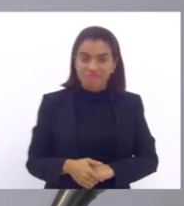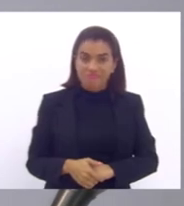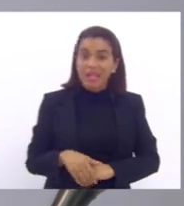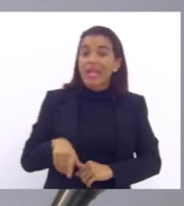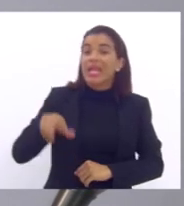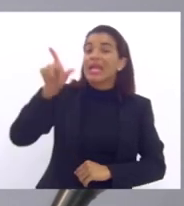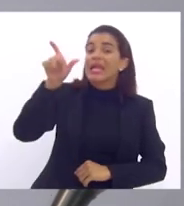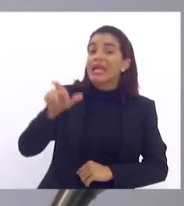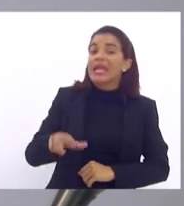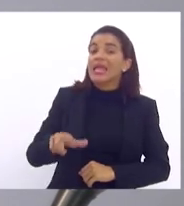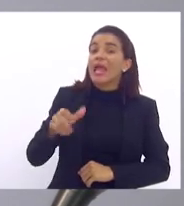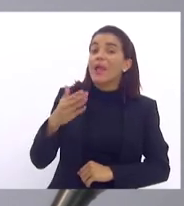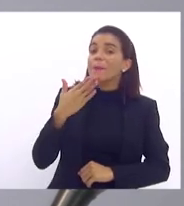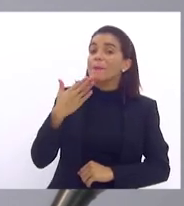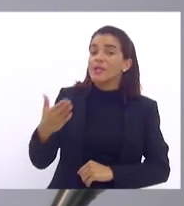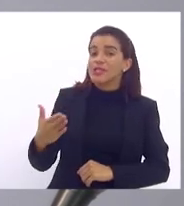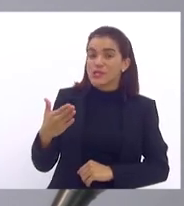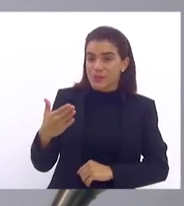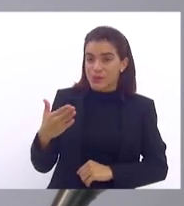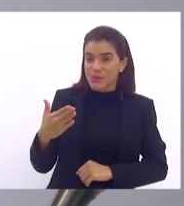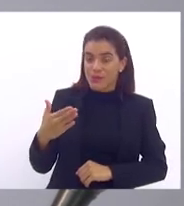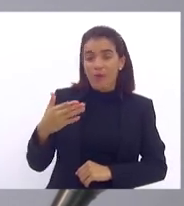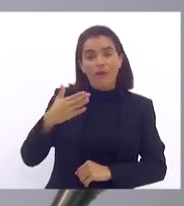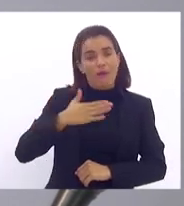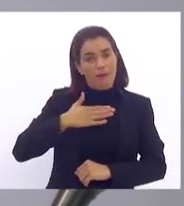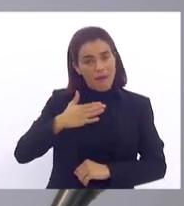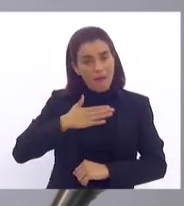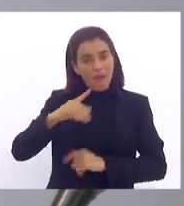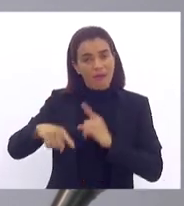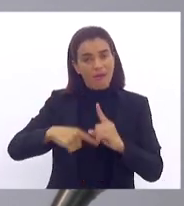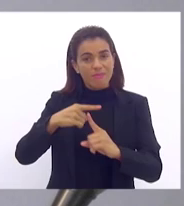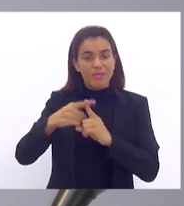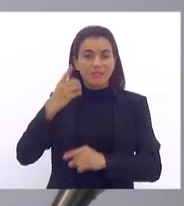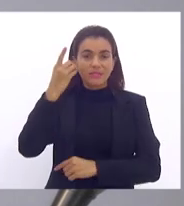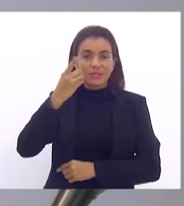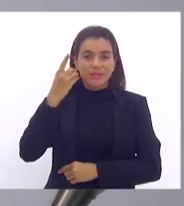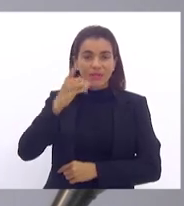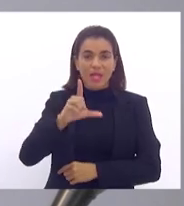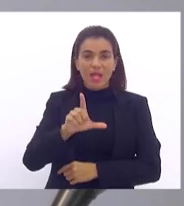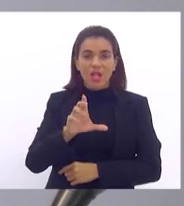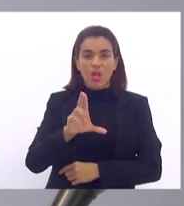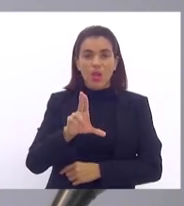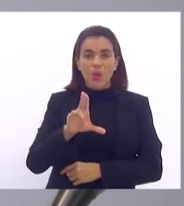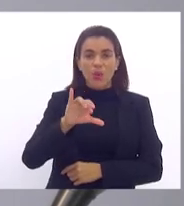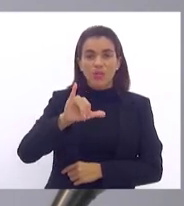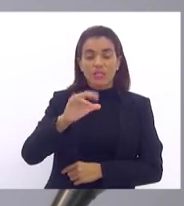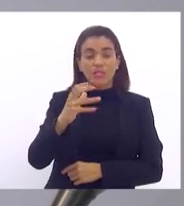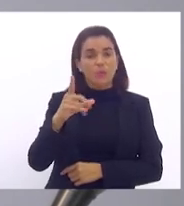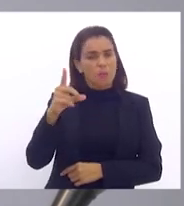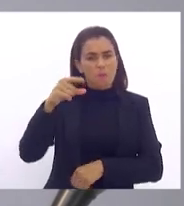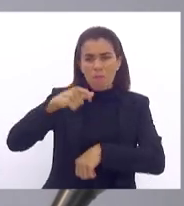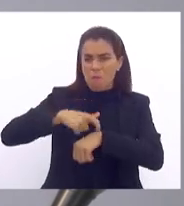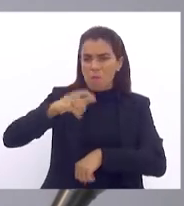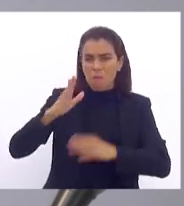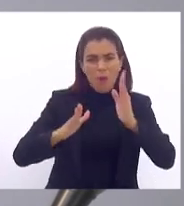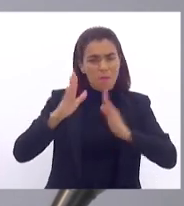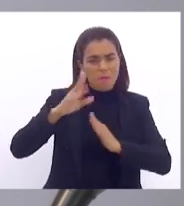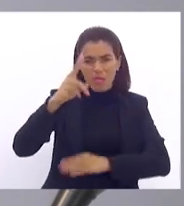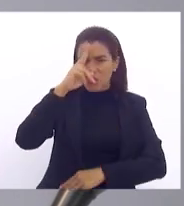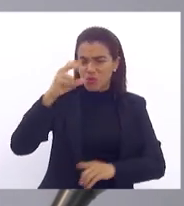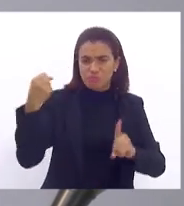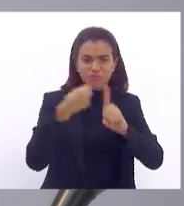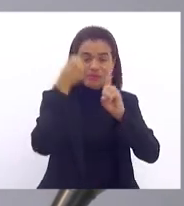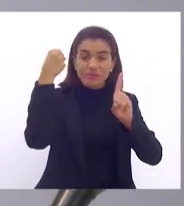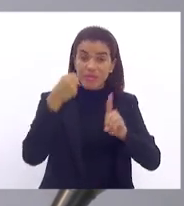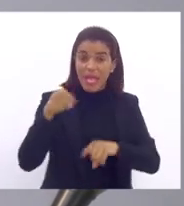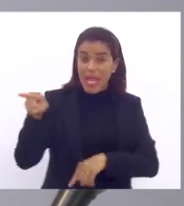quem foi o autor do pedido de impeachment fui eu e a deputada Lucinha naquele momento histórico ele tinha além de ter